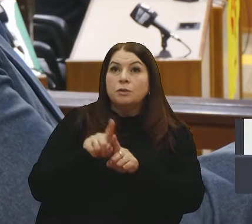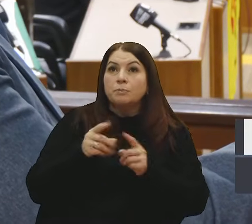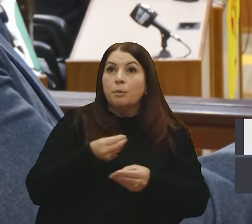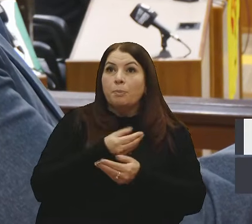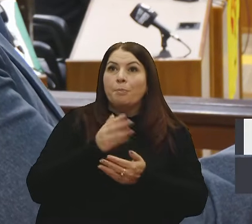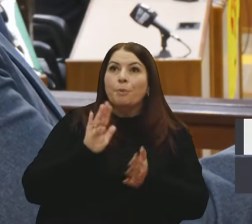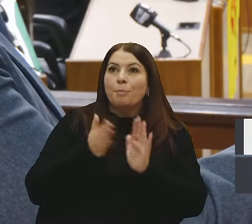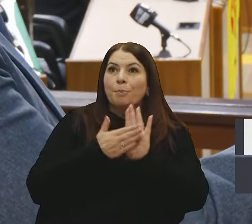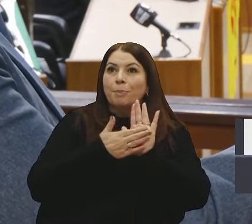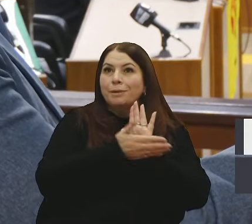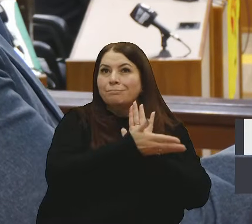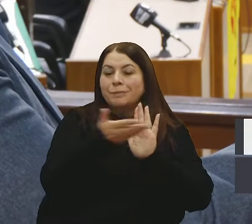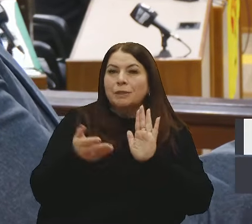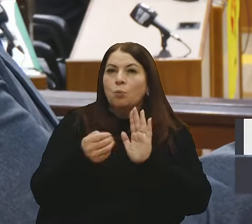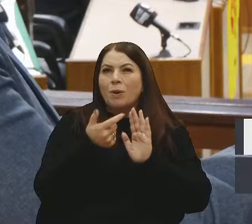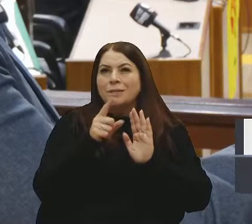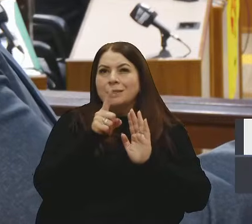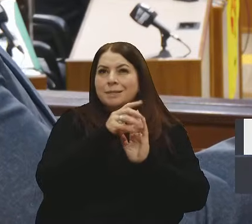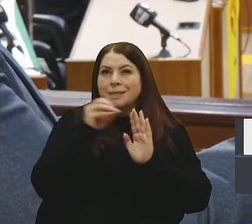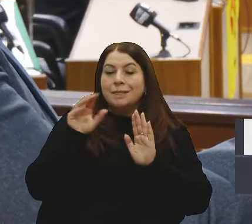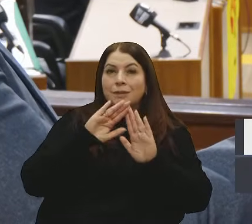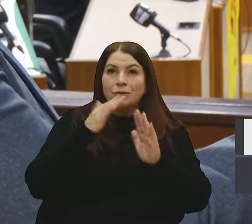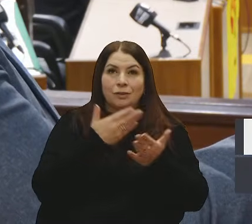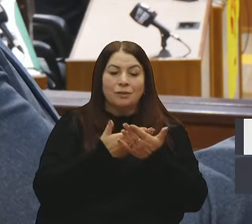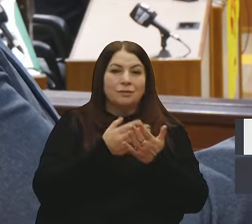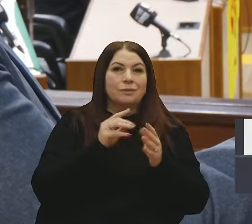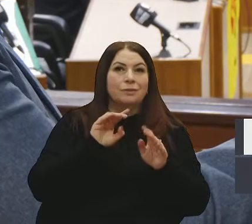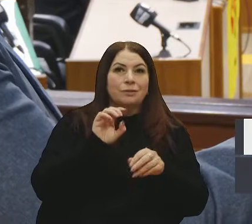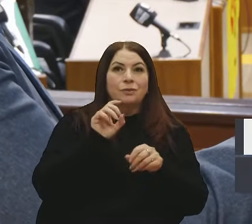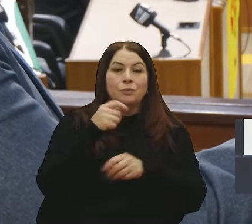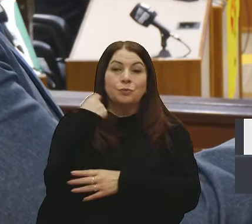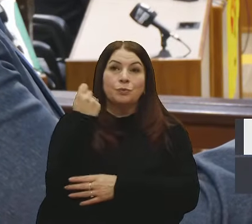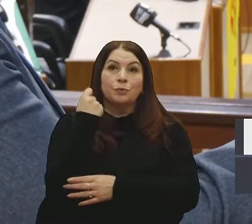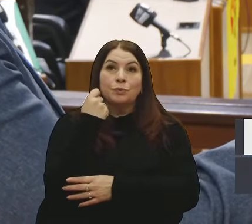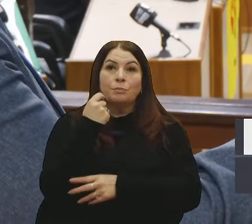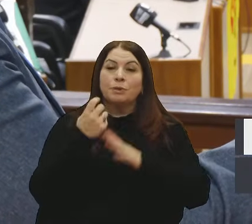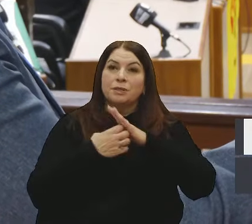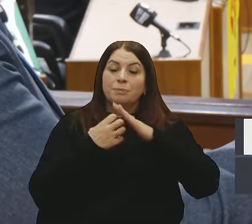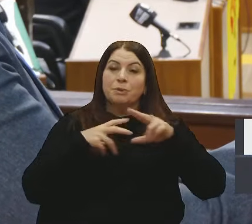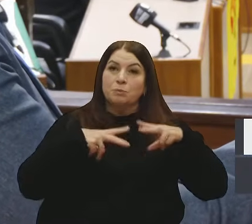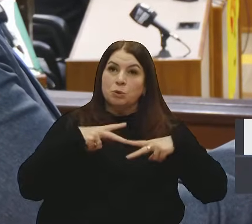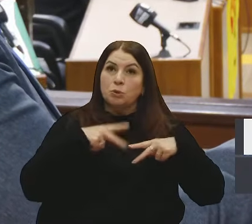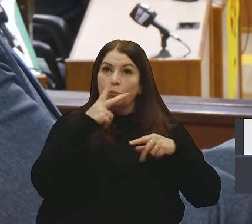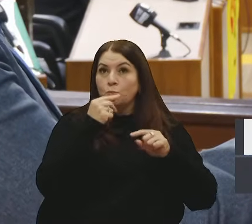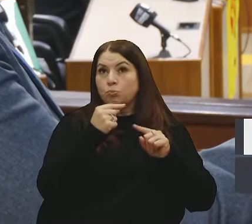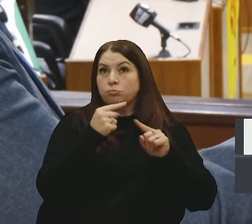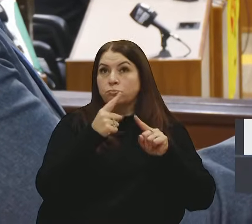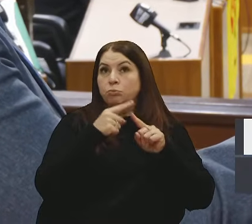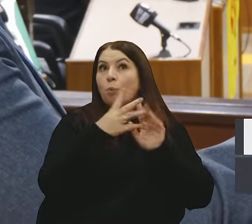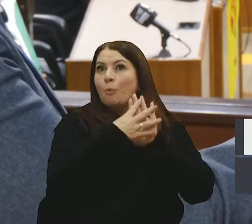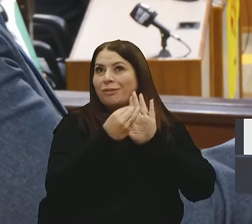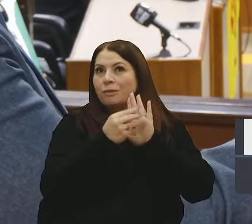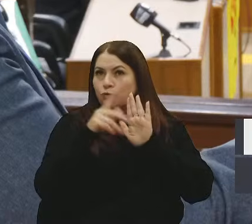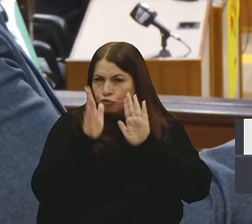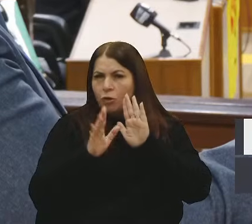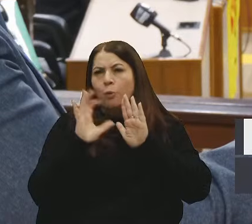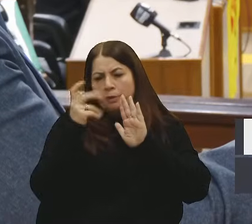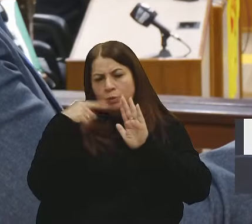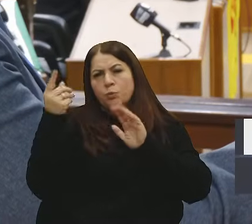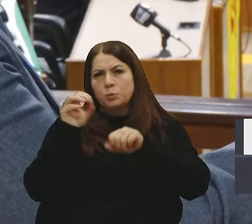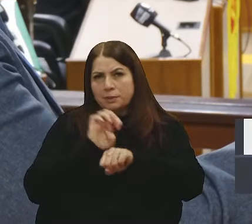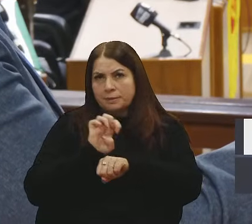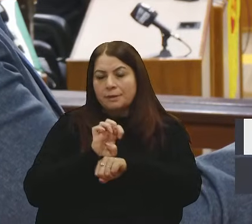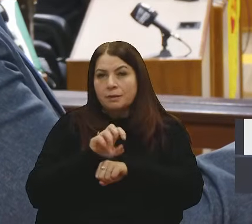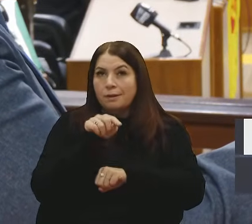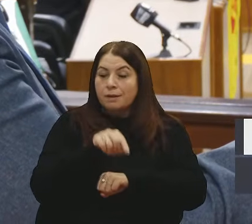entregar quase 100 escolas do estado do Rio Grande do Sul para a iniciativa privada, um modelo que já acontece em outros estados, né?